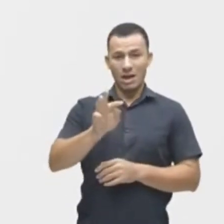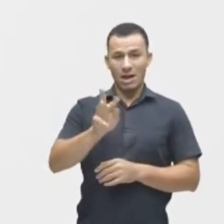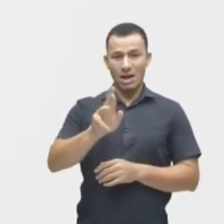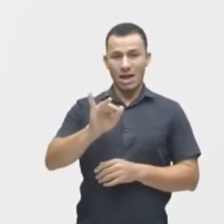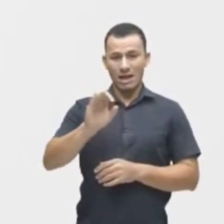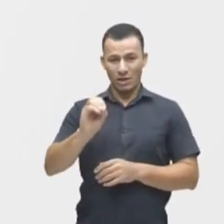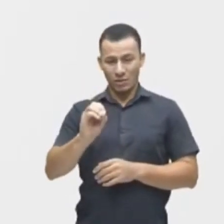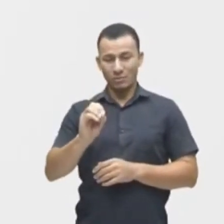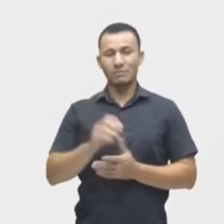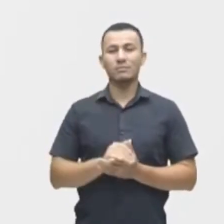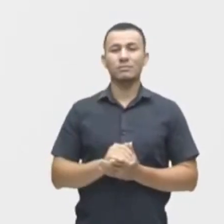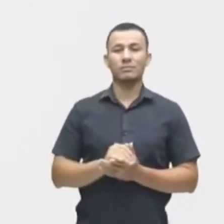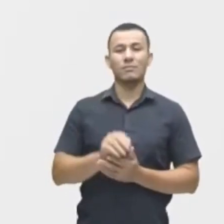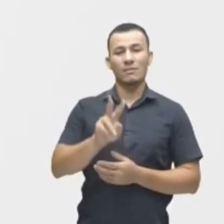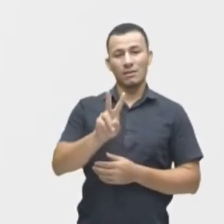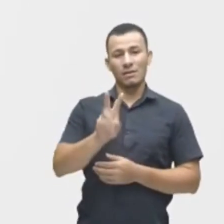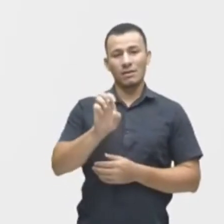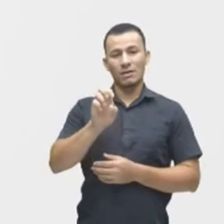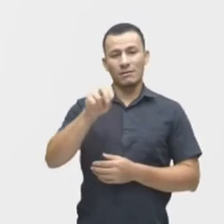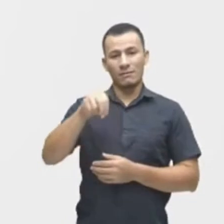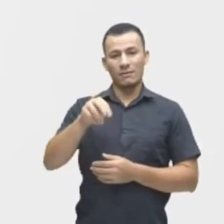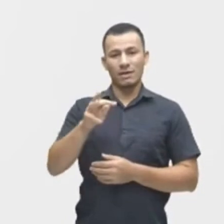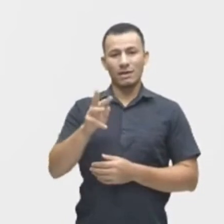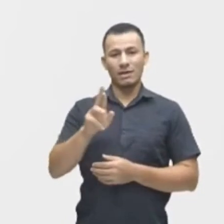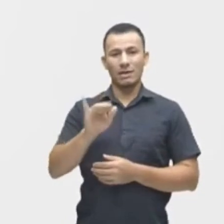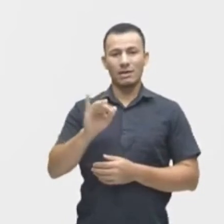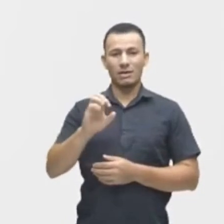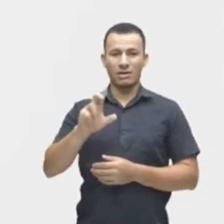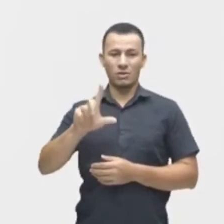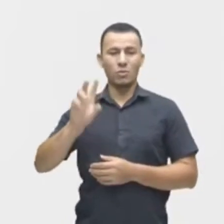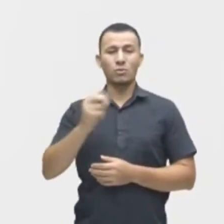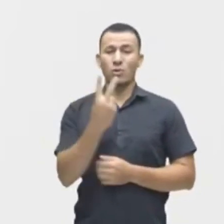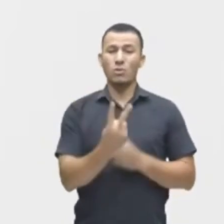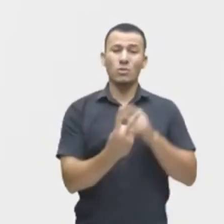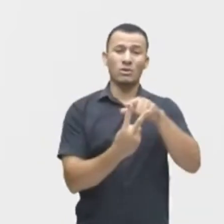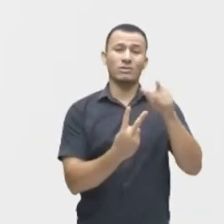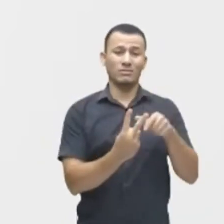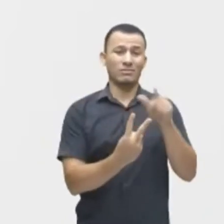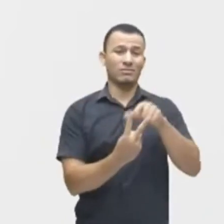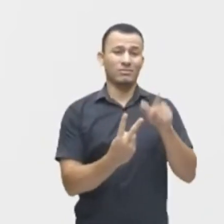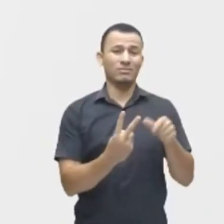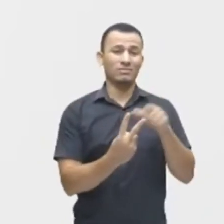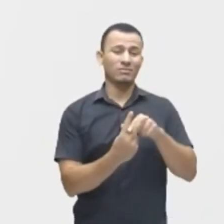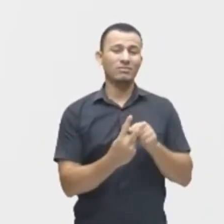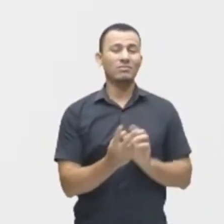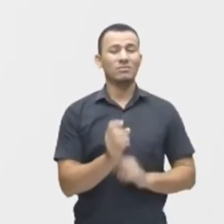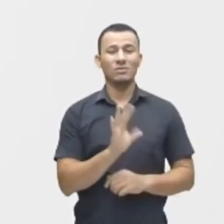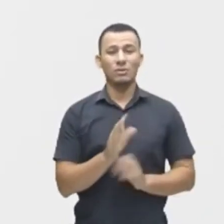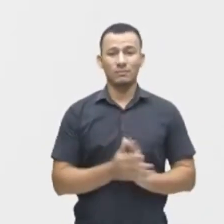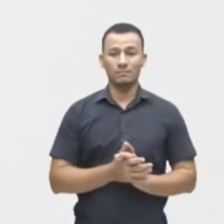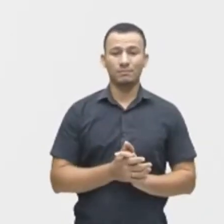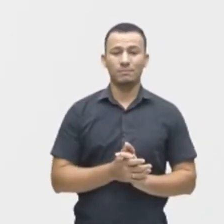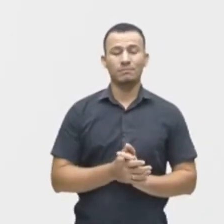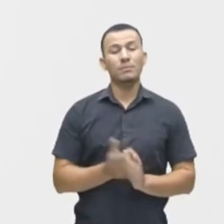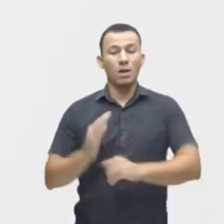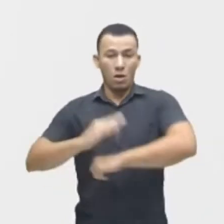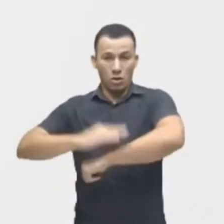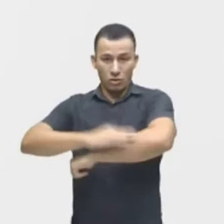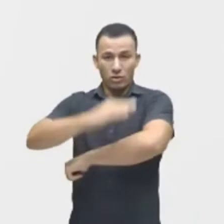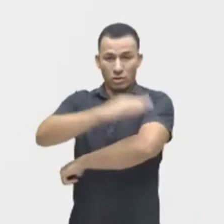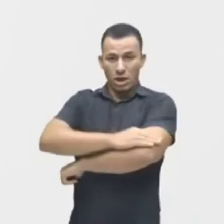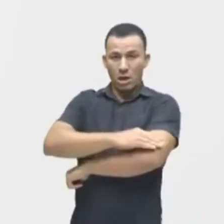Ele só tem duas cavidades. Os anfíbios, eles já têm 3 cavidades, 2 átrios e